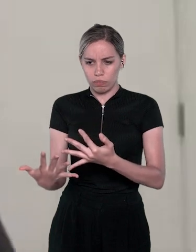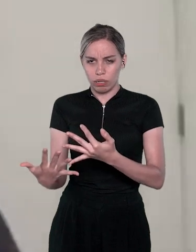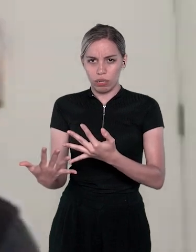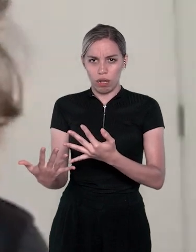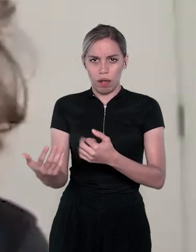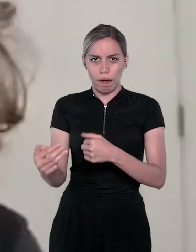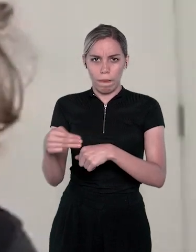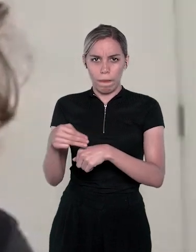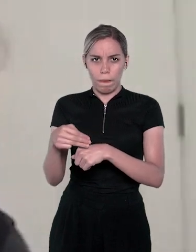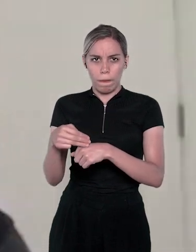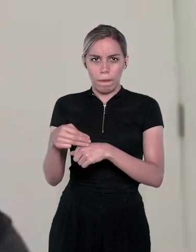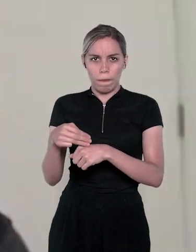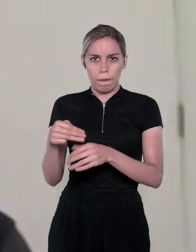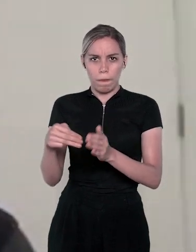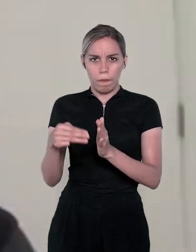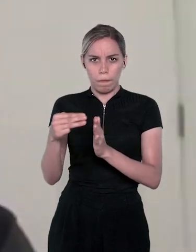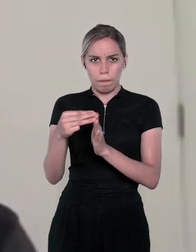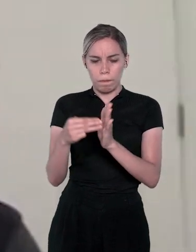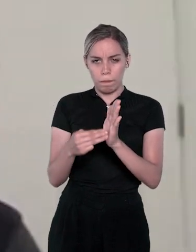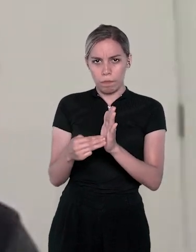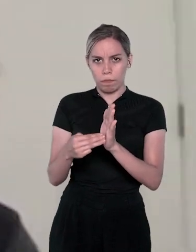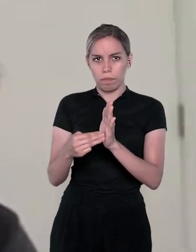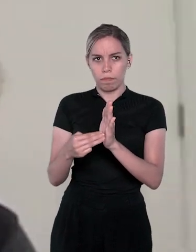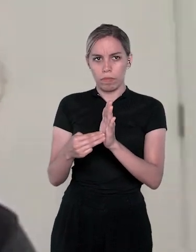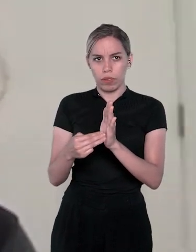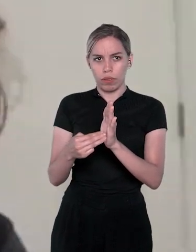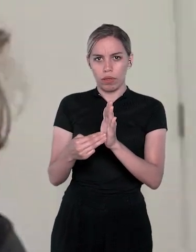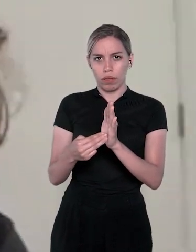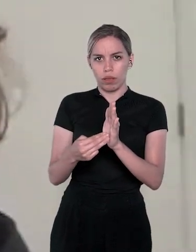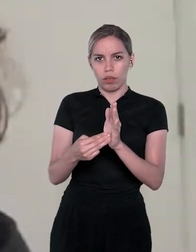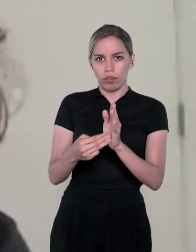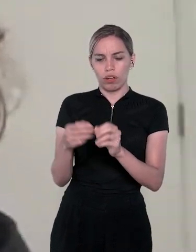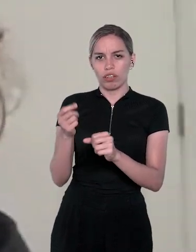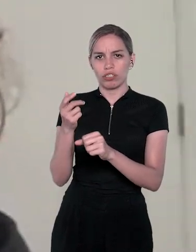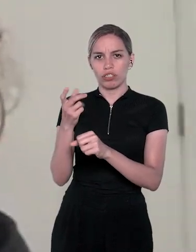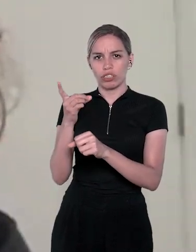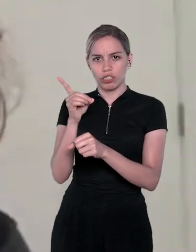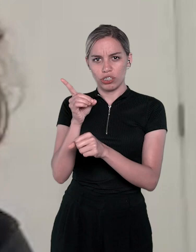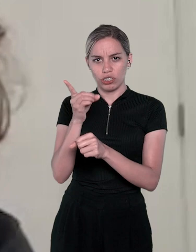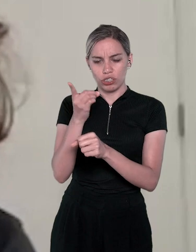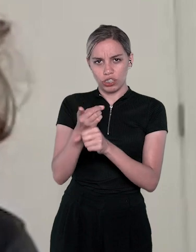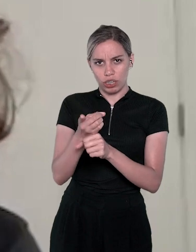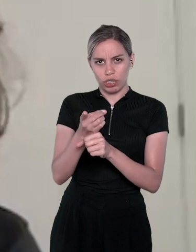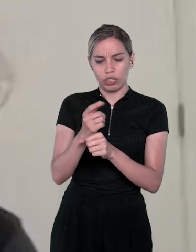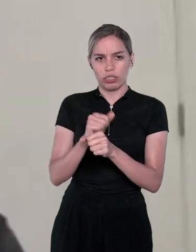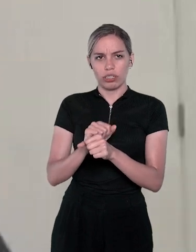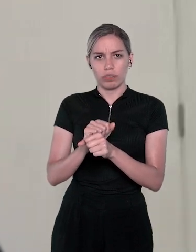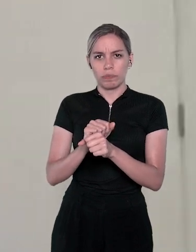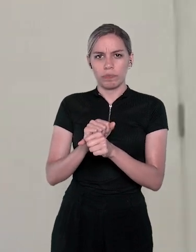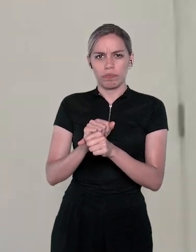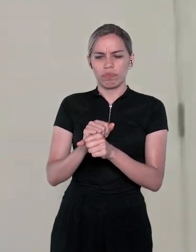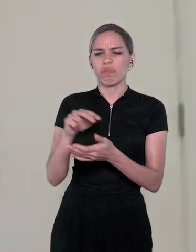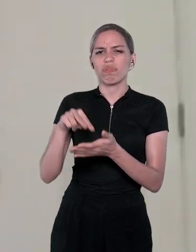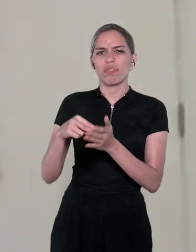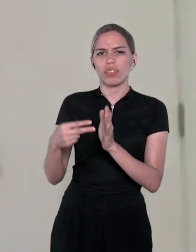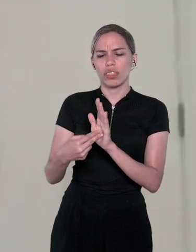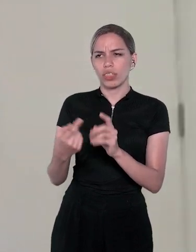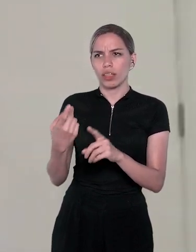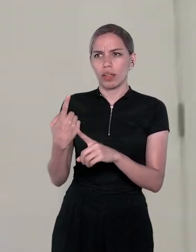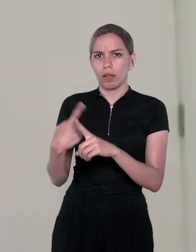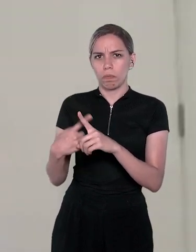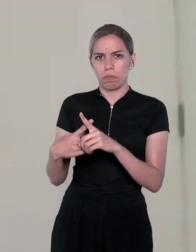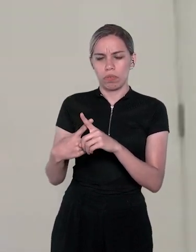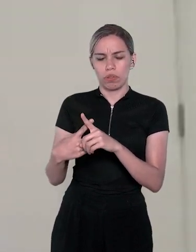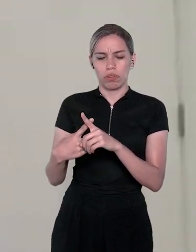uma metodologia que eu ousaria chamar de dialética, porque um termo central do texto é